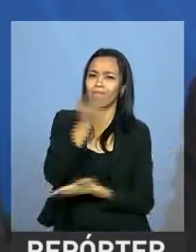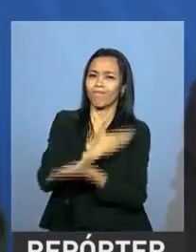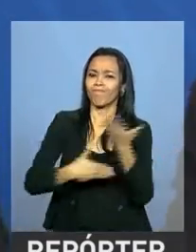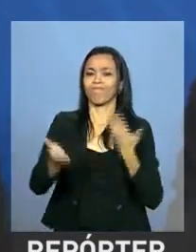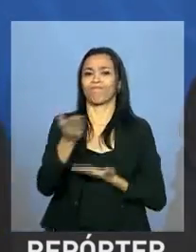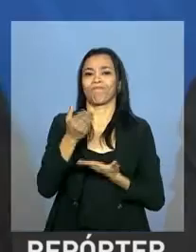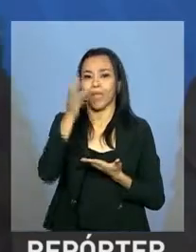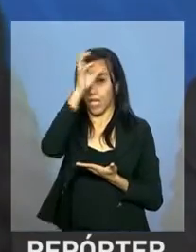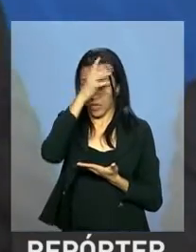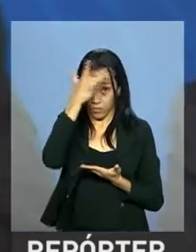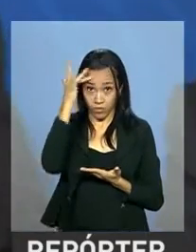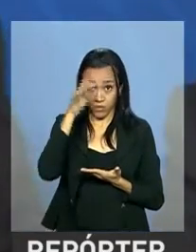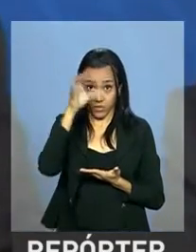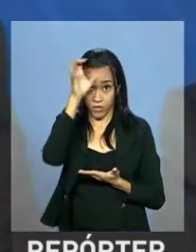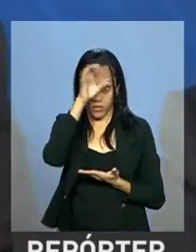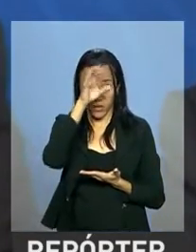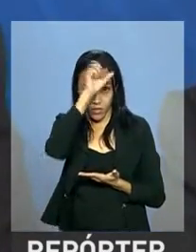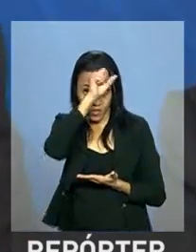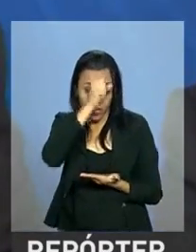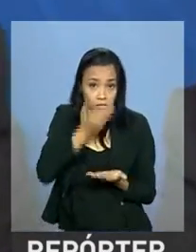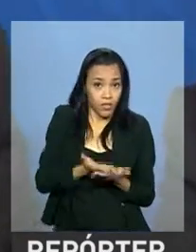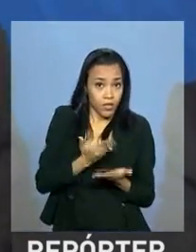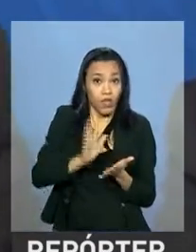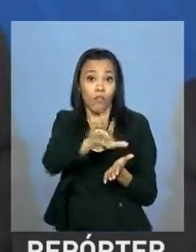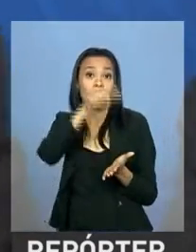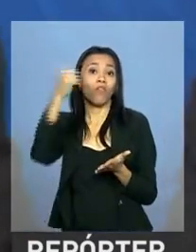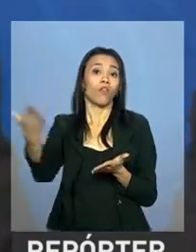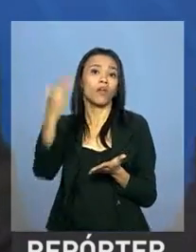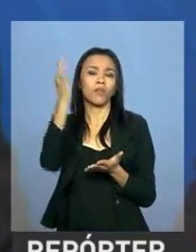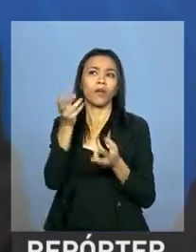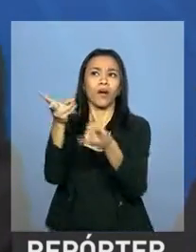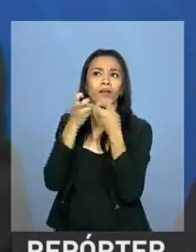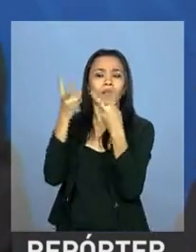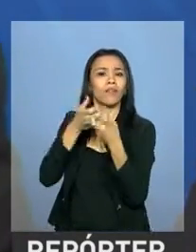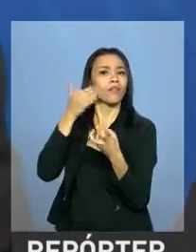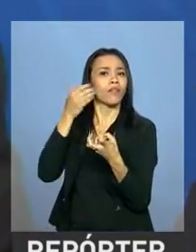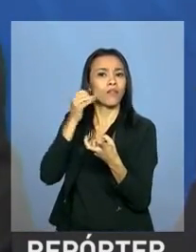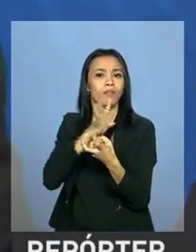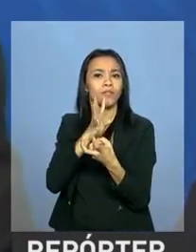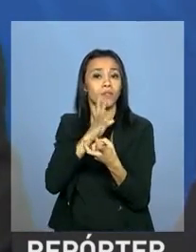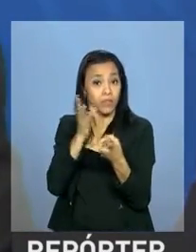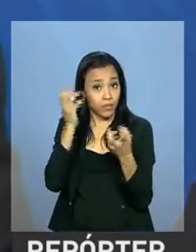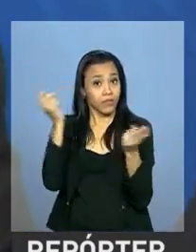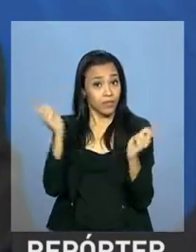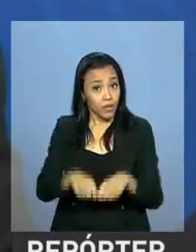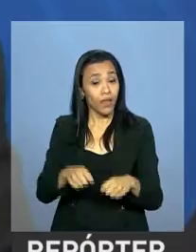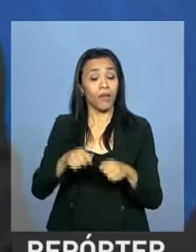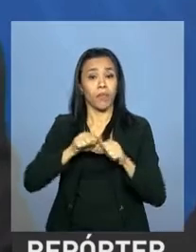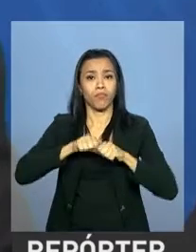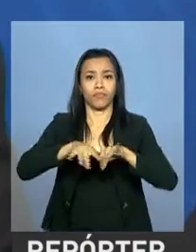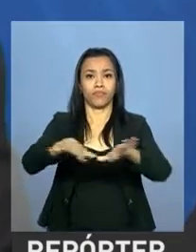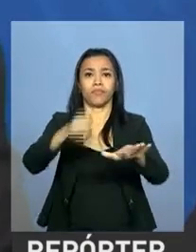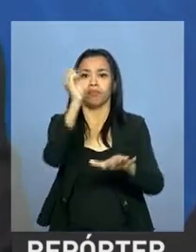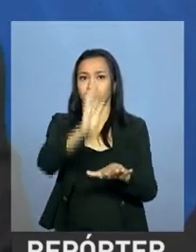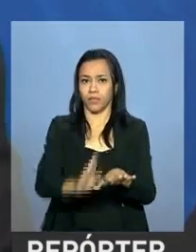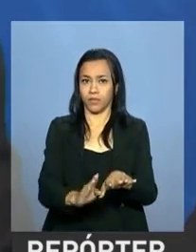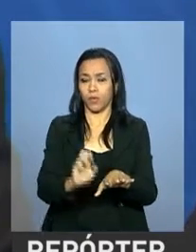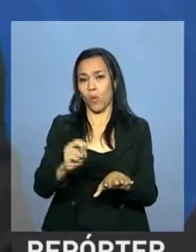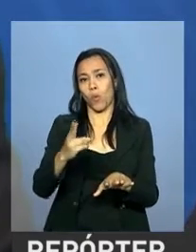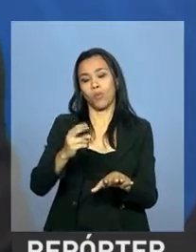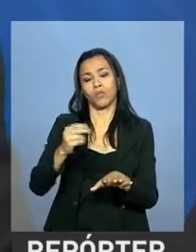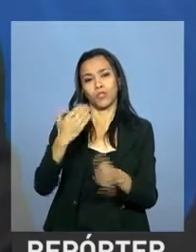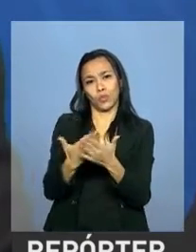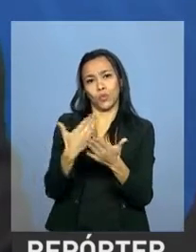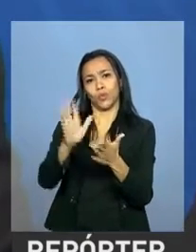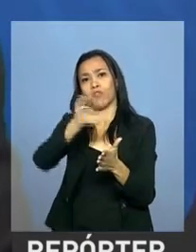aqueles que vão estudar fora trazem conhecimentos que podem ser aplicados no brasil ao invés de permanecer no